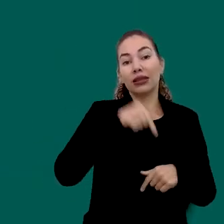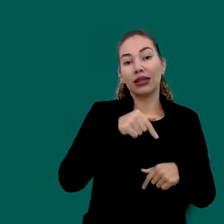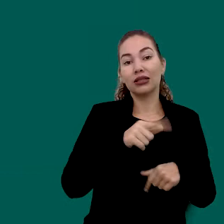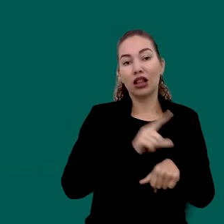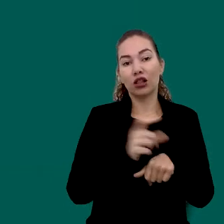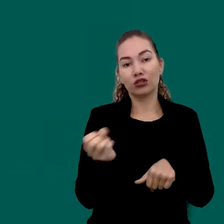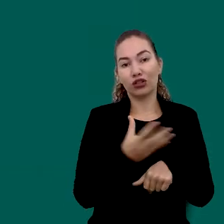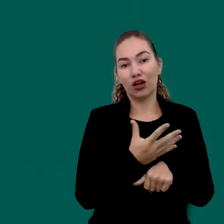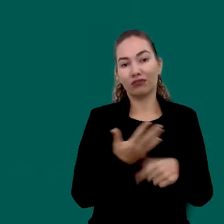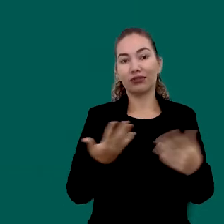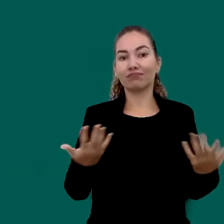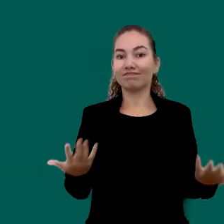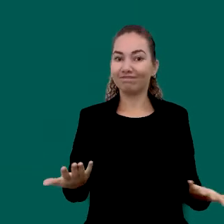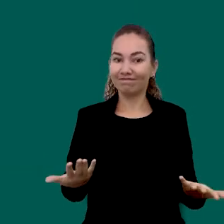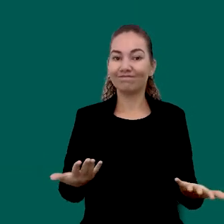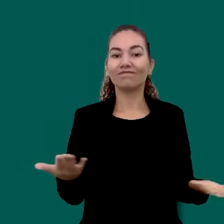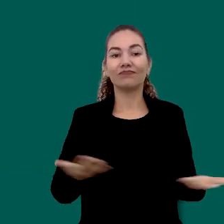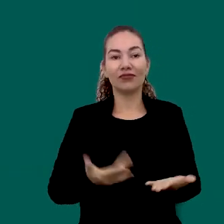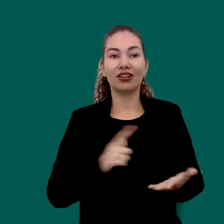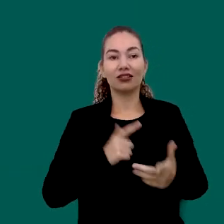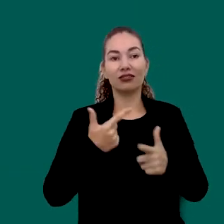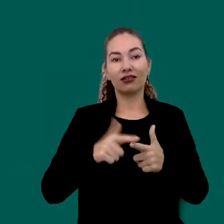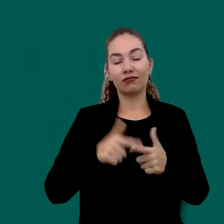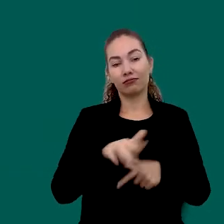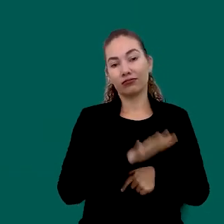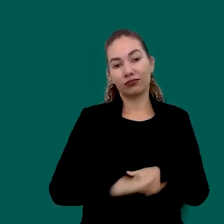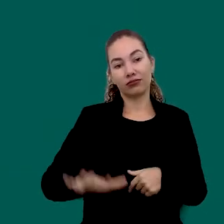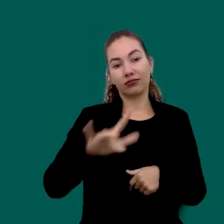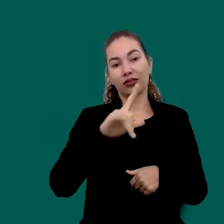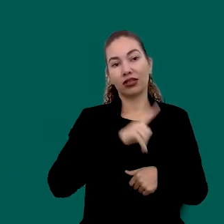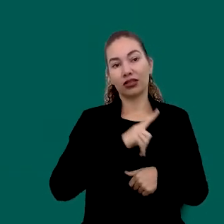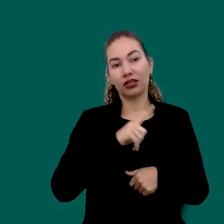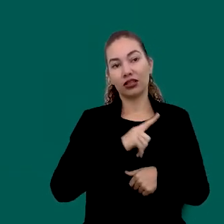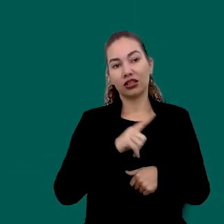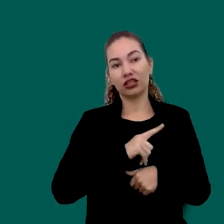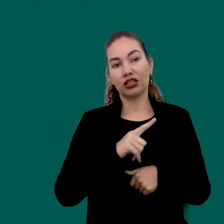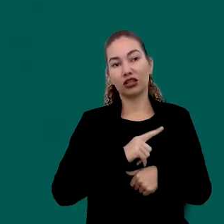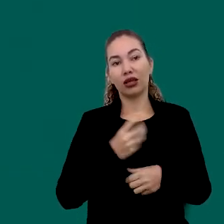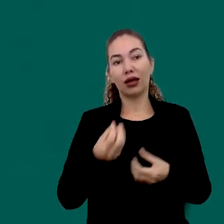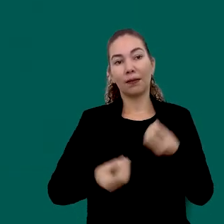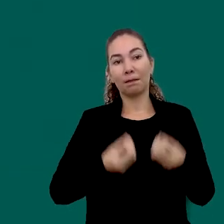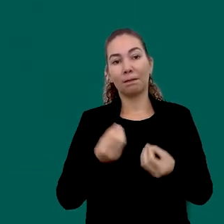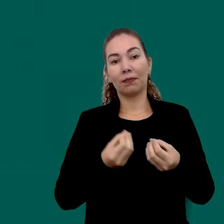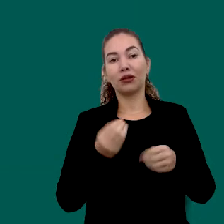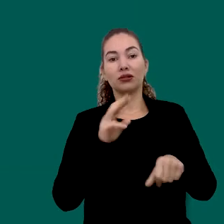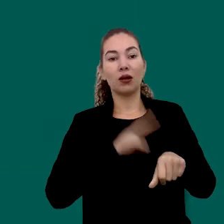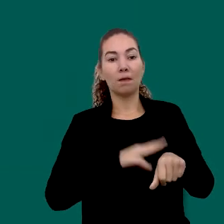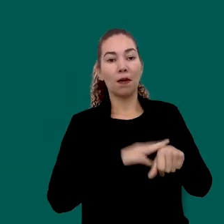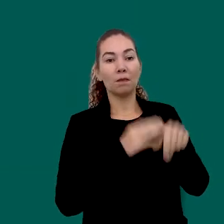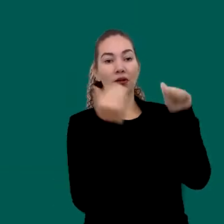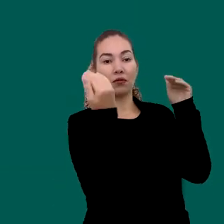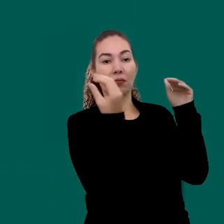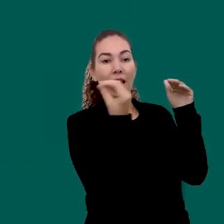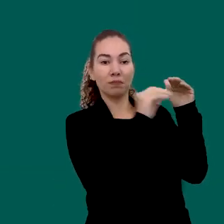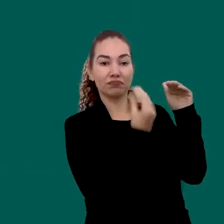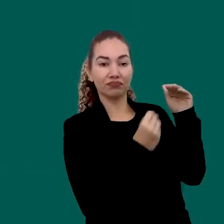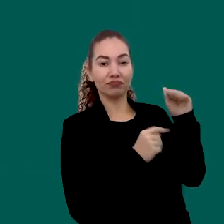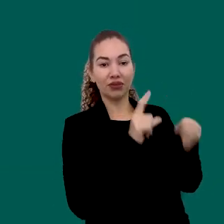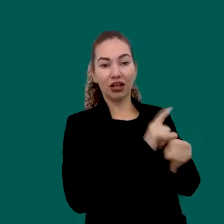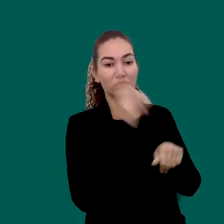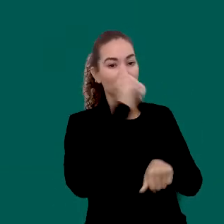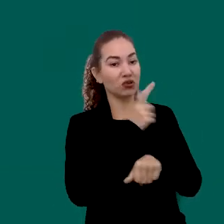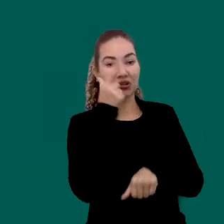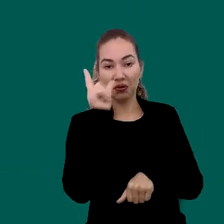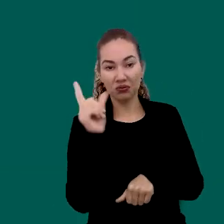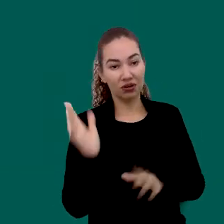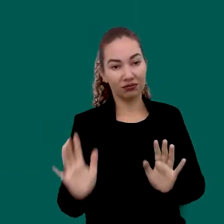nova. Então, hoje a gente tem problema de espaço, a gente tem turno da noite para abastecimento da loja, porque não consegue abastecer durante o dia.